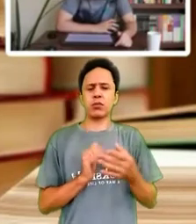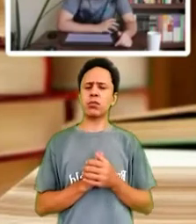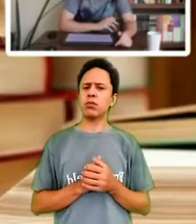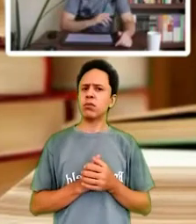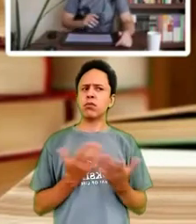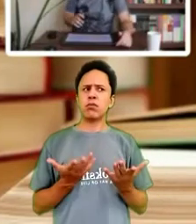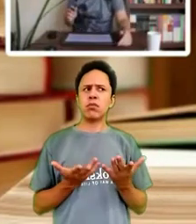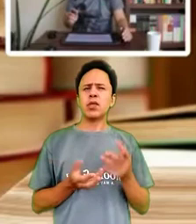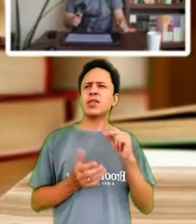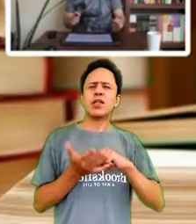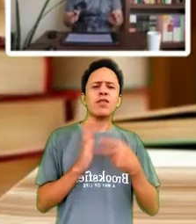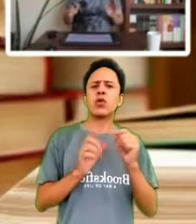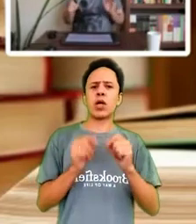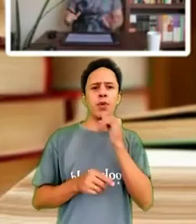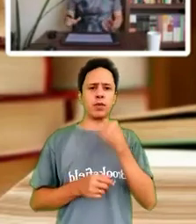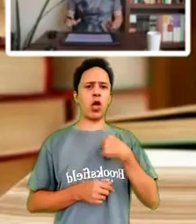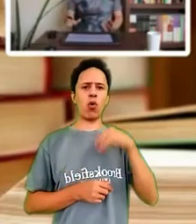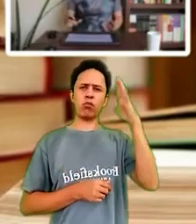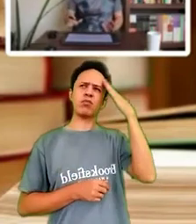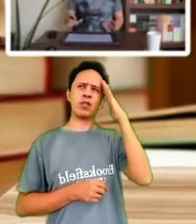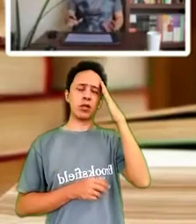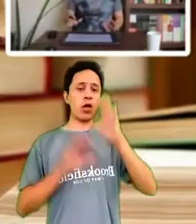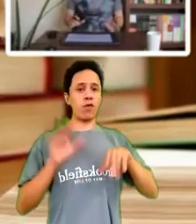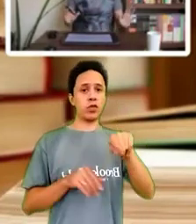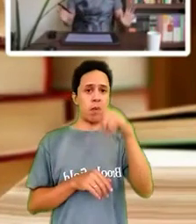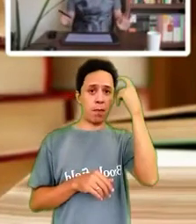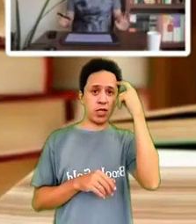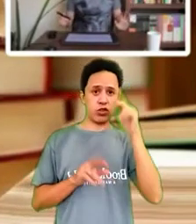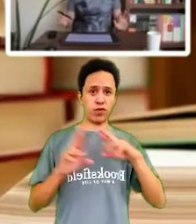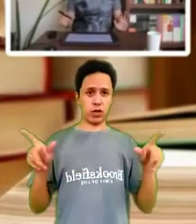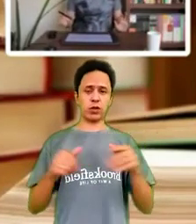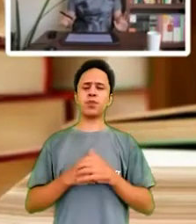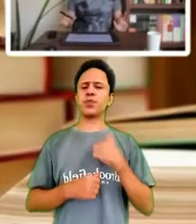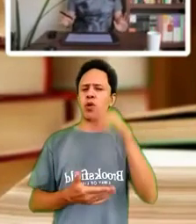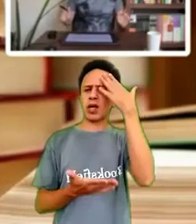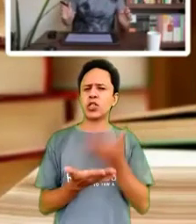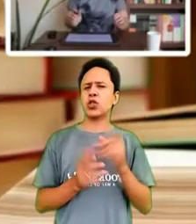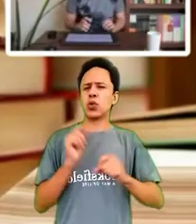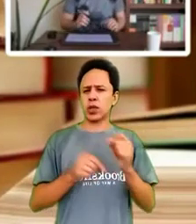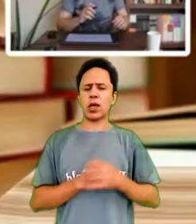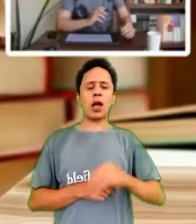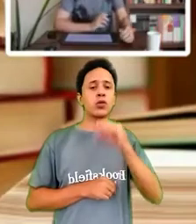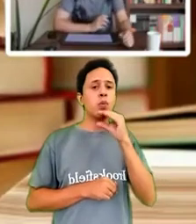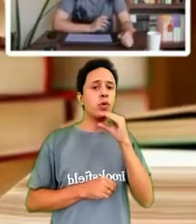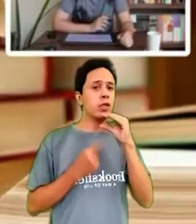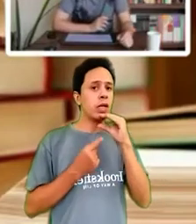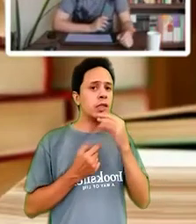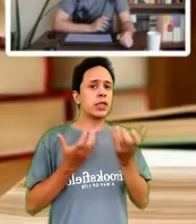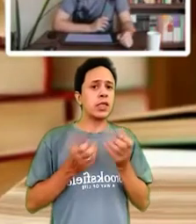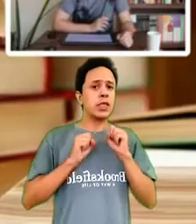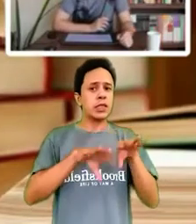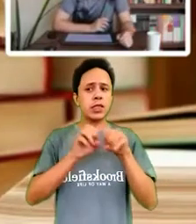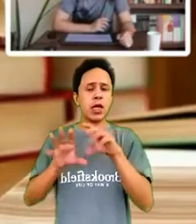com essa fala? Então, eu tenho um entendimento. Pode ser que vocês pensem diferente. Mas eu acredito que o que